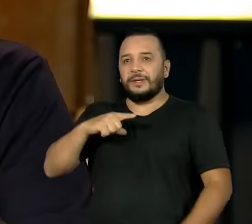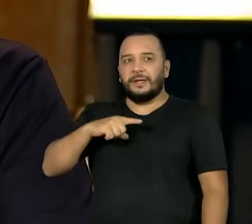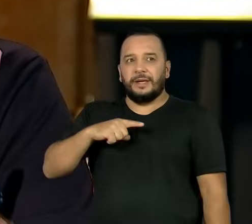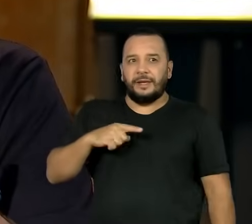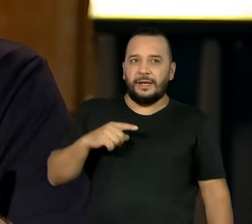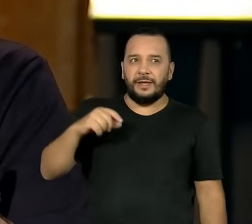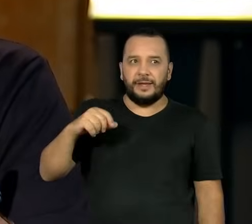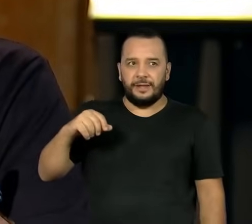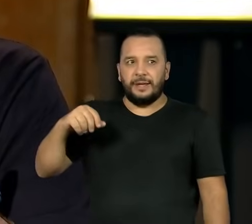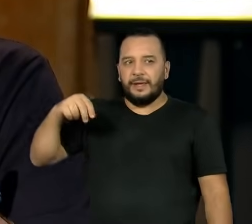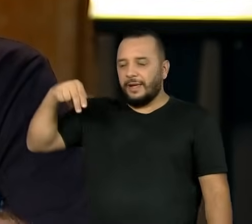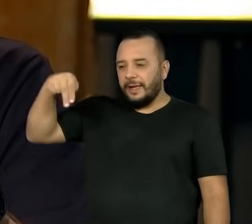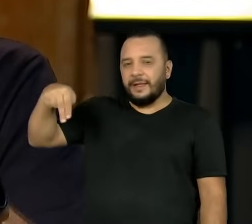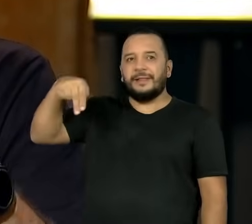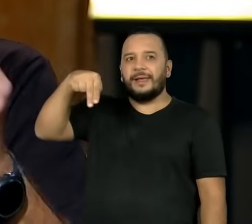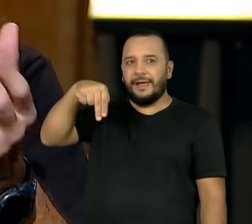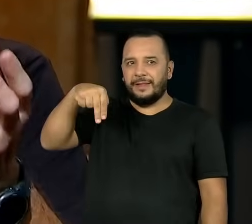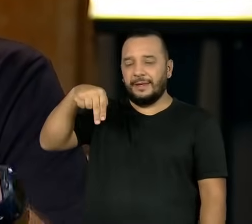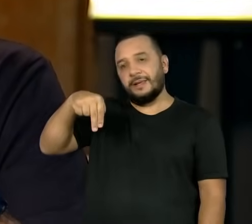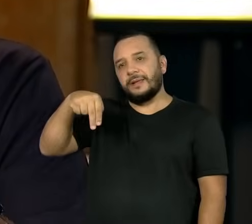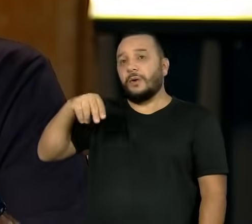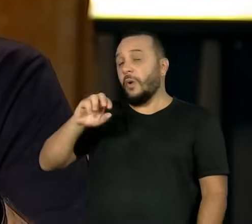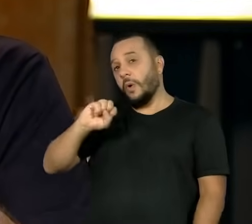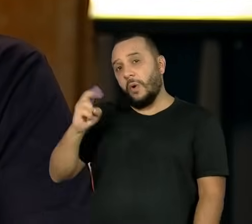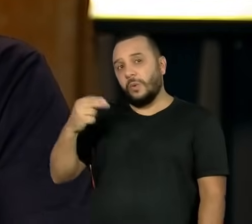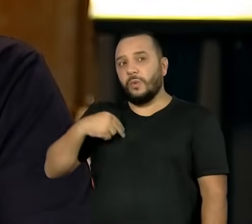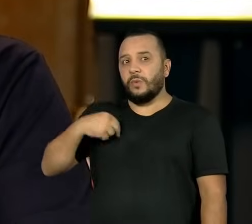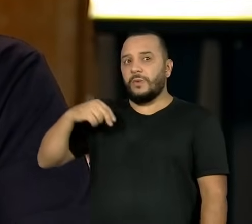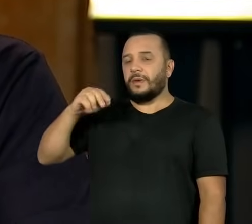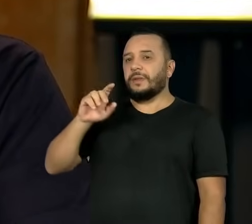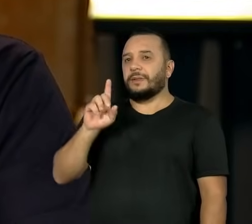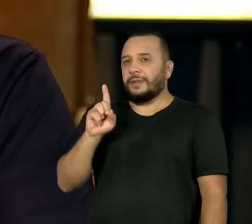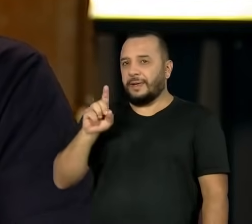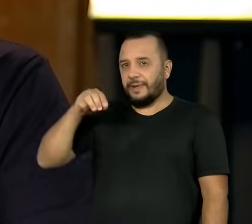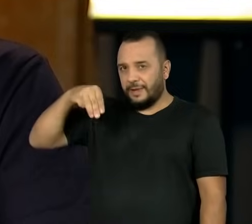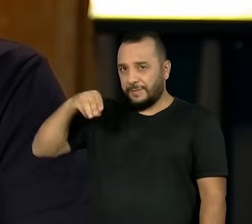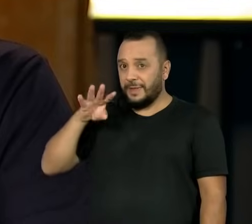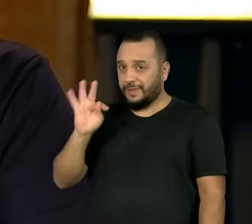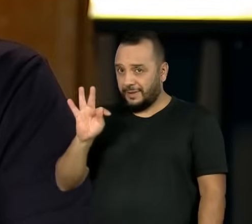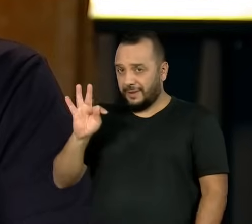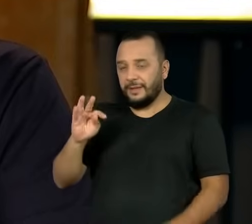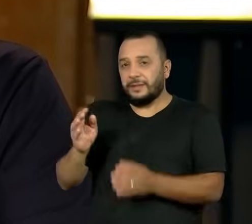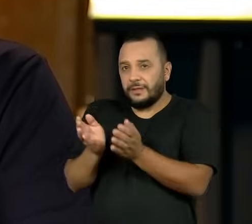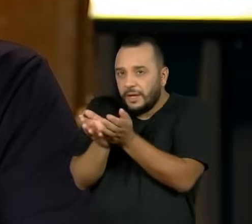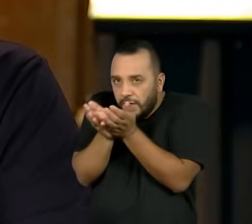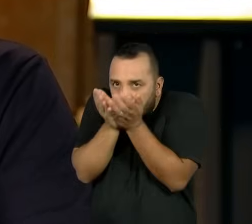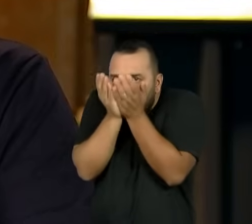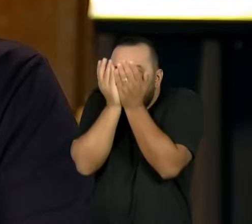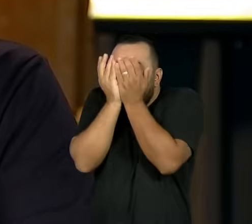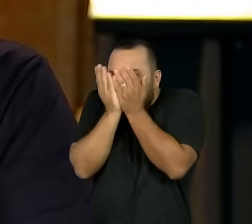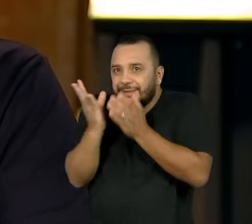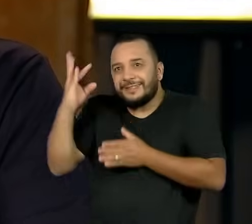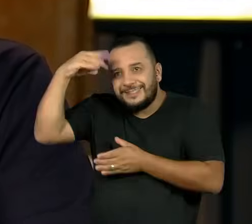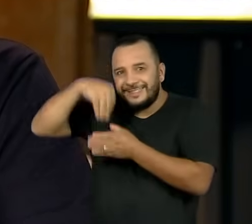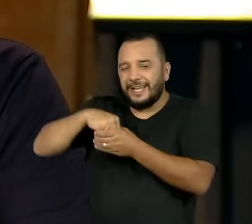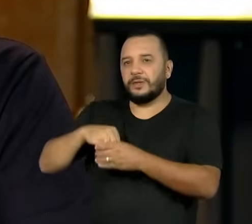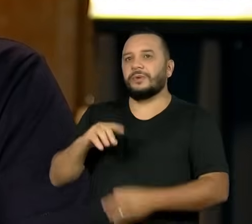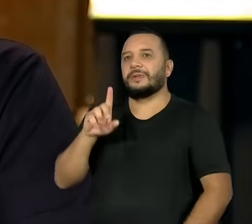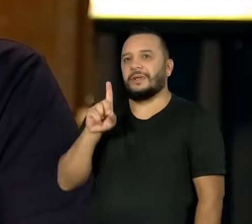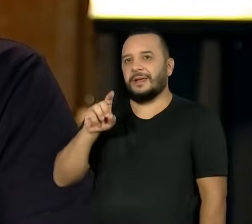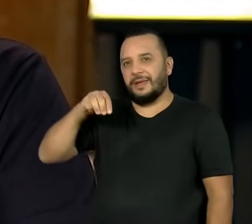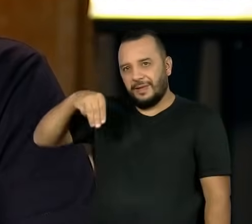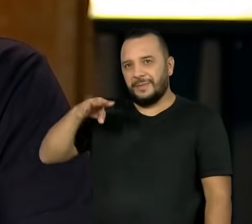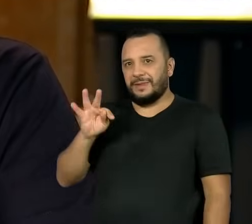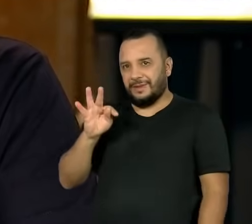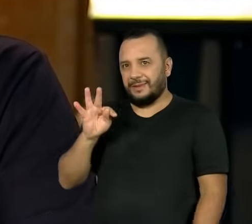NN-dimetiltriptamina, ou DMT. Então a gente trabalha com a ayahuasca, que é uma formulação que tem a DMT dentro dela, ou a DMT